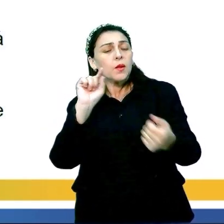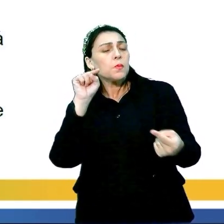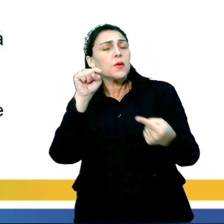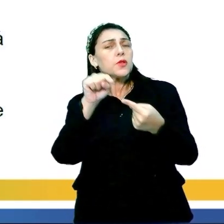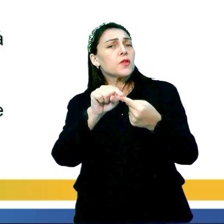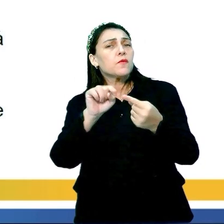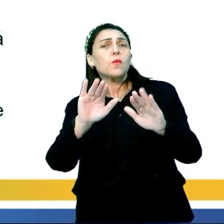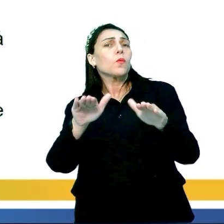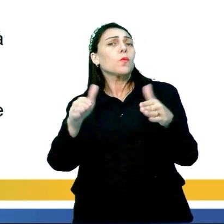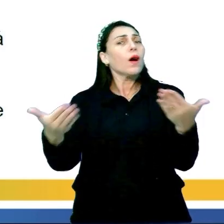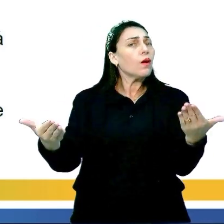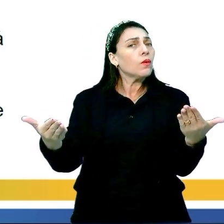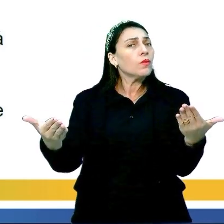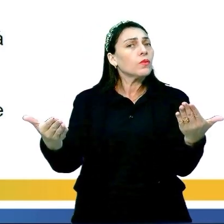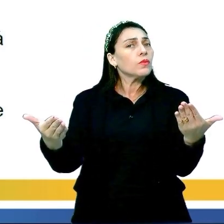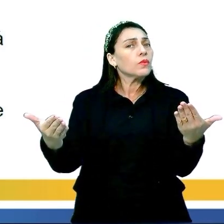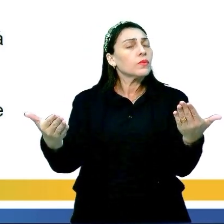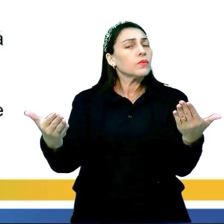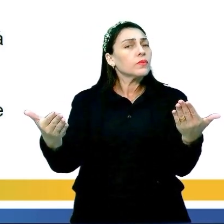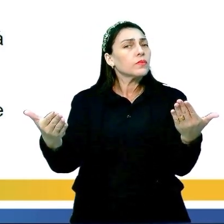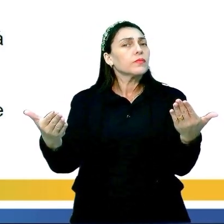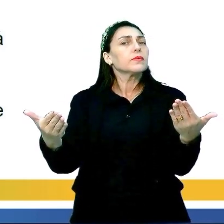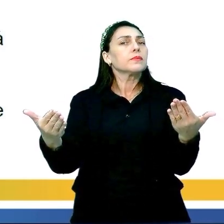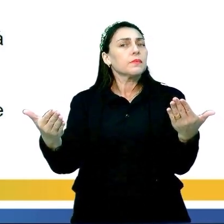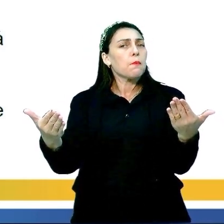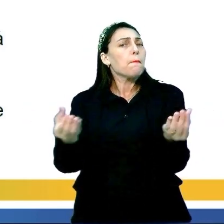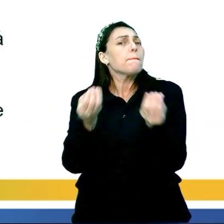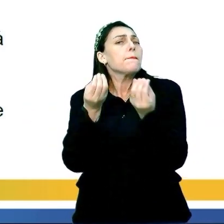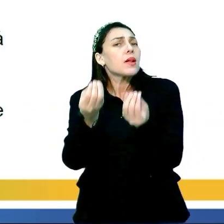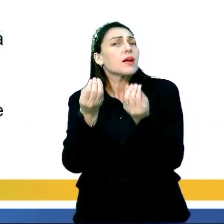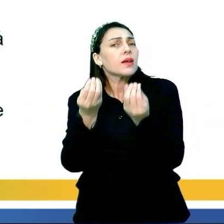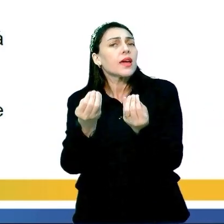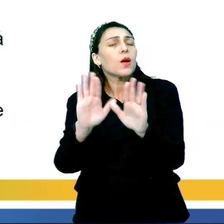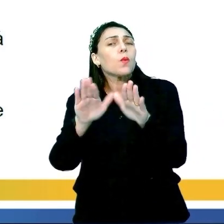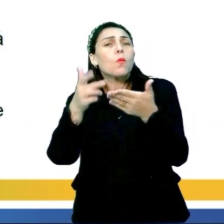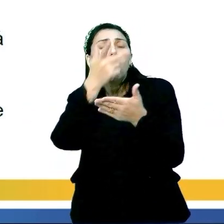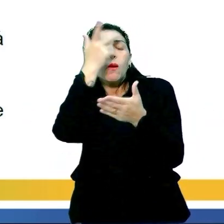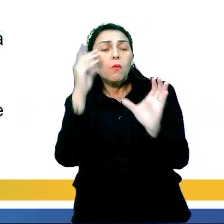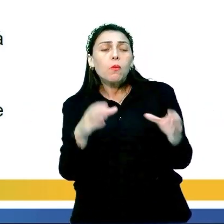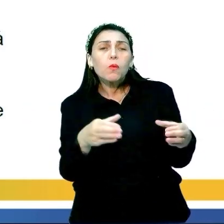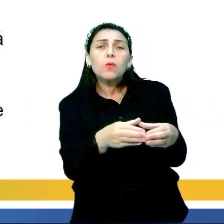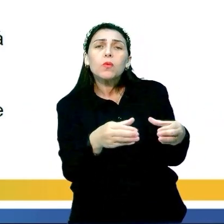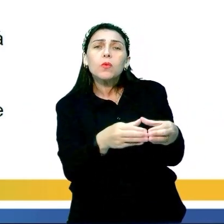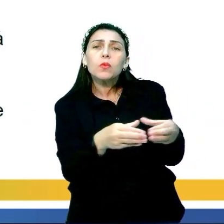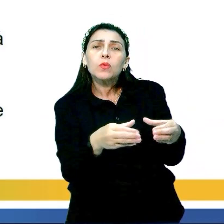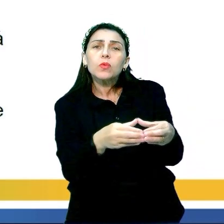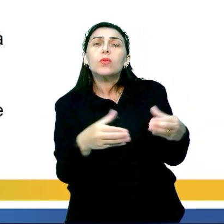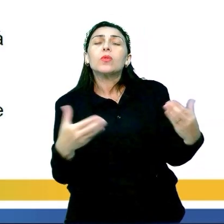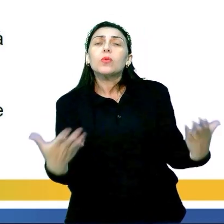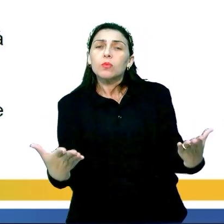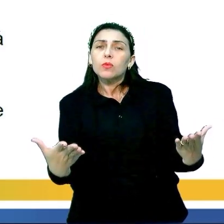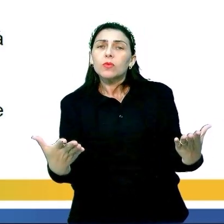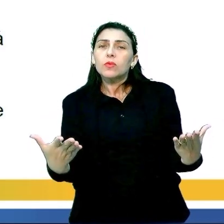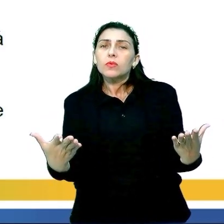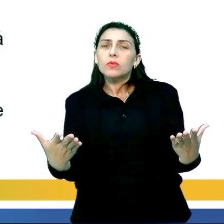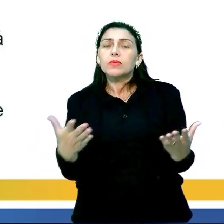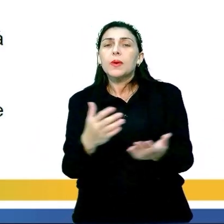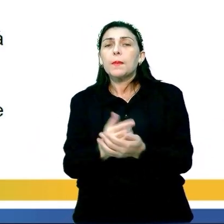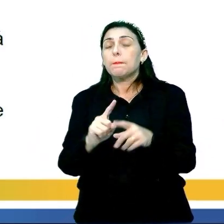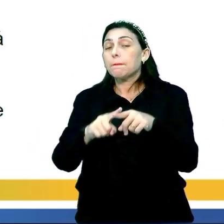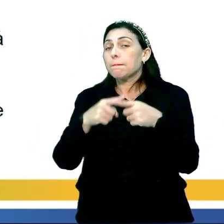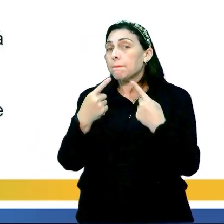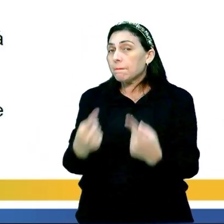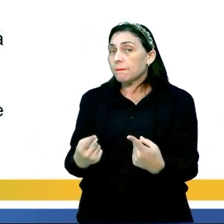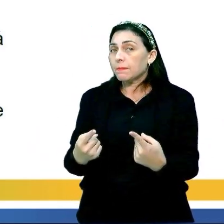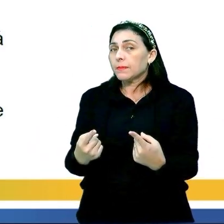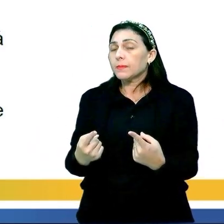quê? Quando ele diz visa, gente, ele quer dizer, ela é destinada a quem? A que público? Lembra do público que eu falei? E aí só que não vem